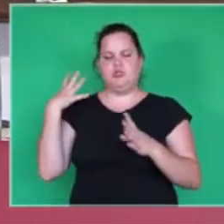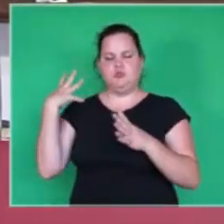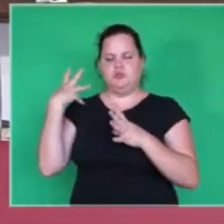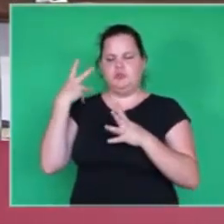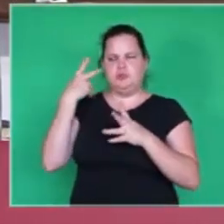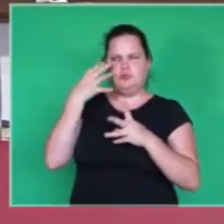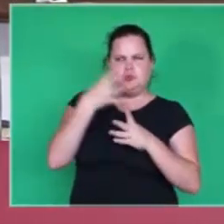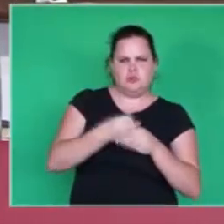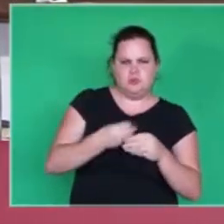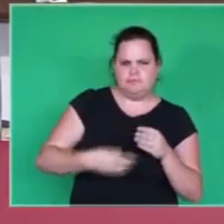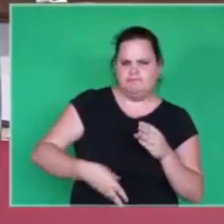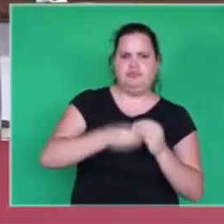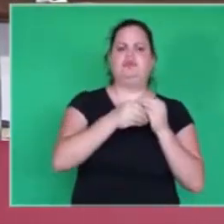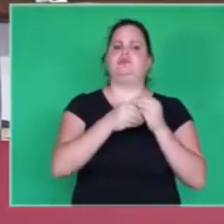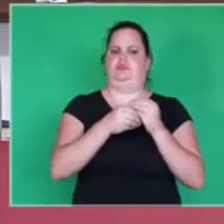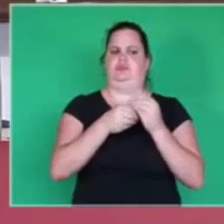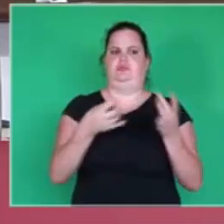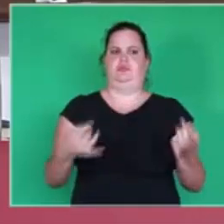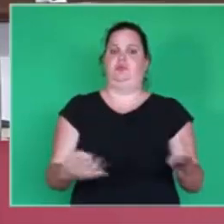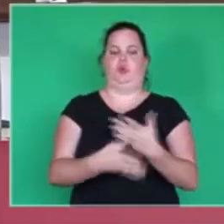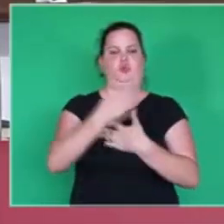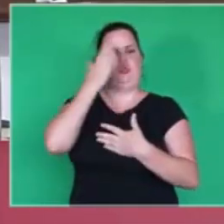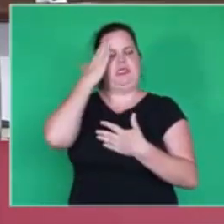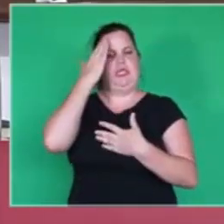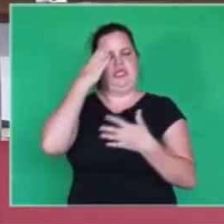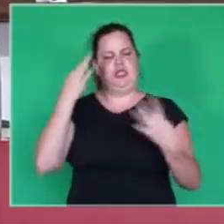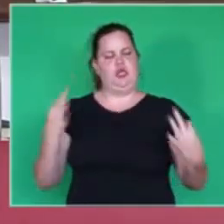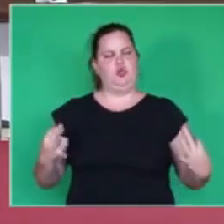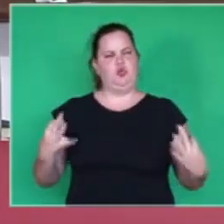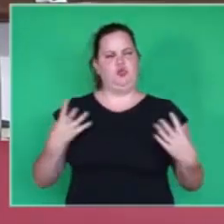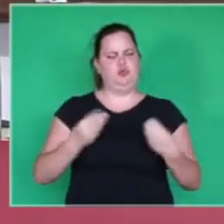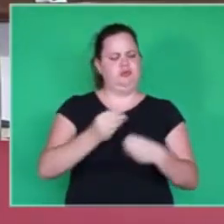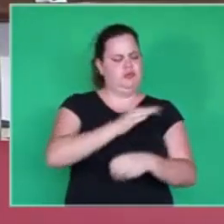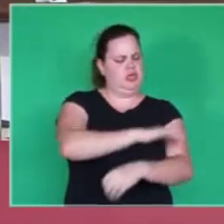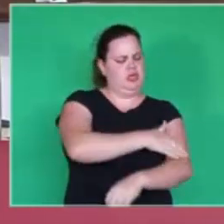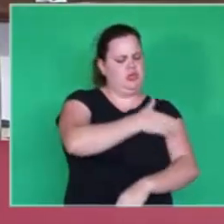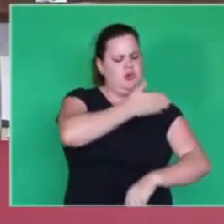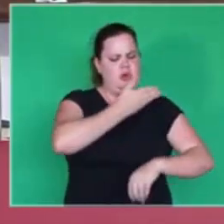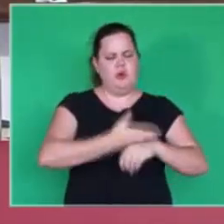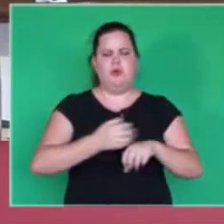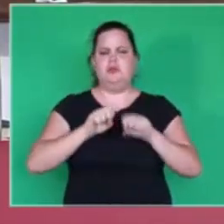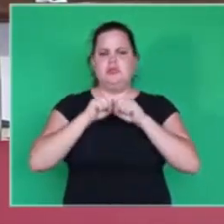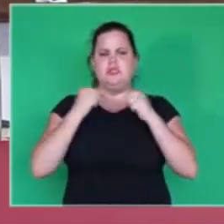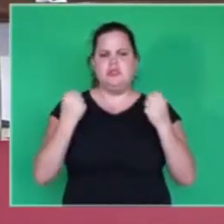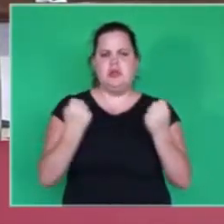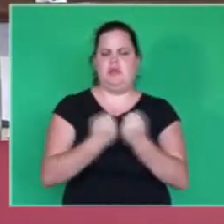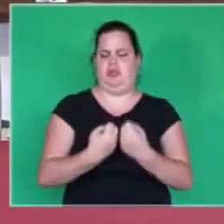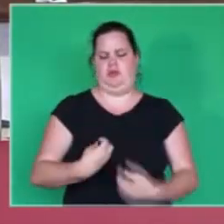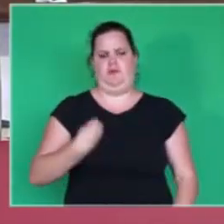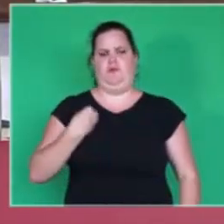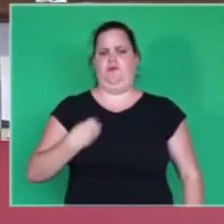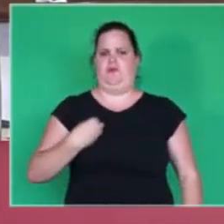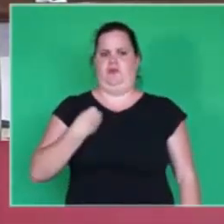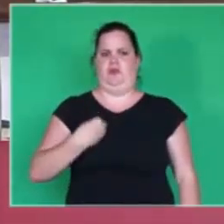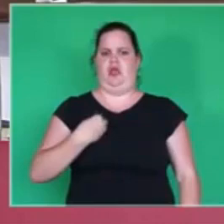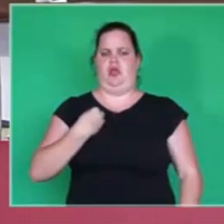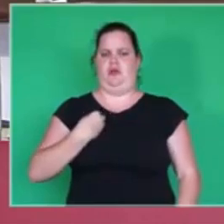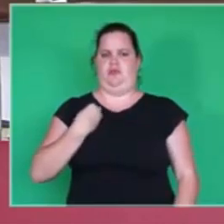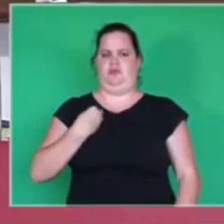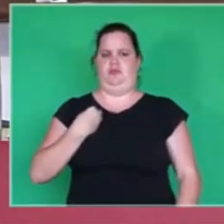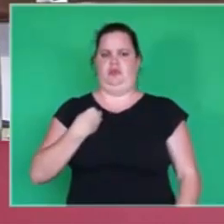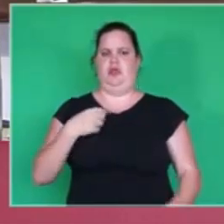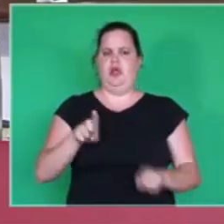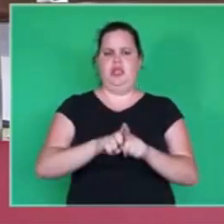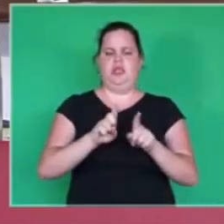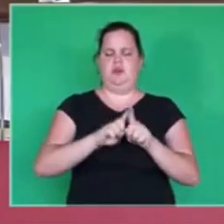o que estamos vendo hoje, o que estamos vivendo. No decorrer dos